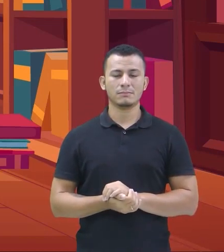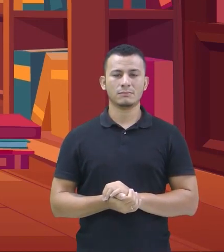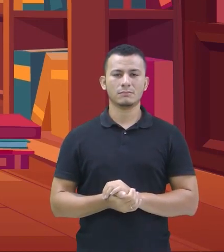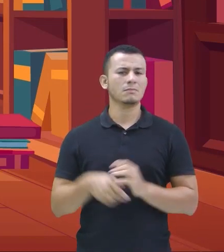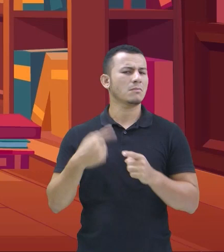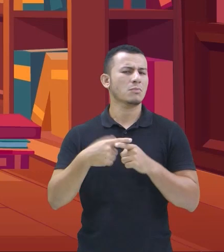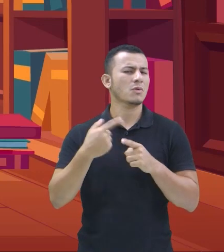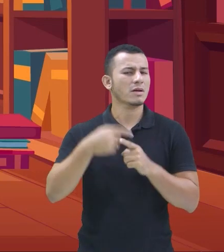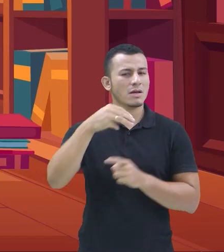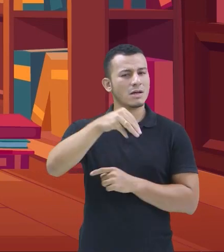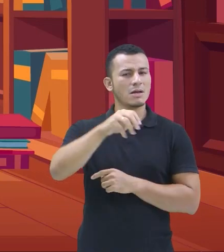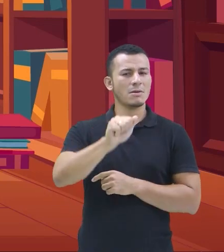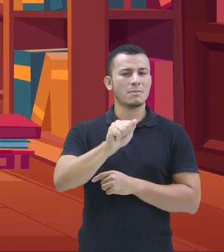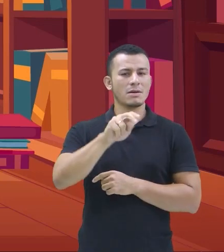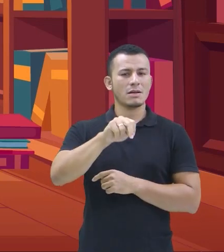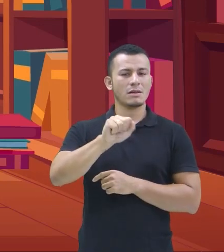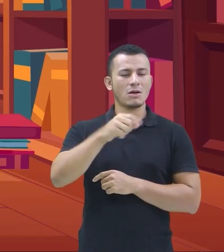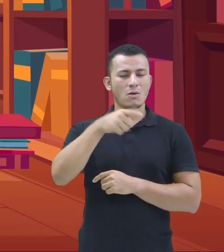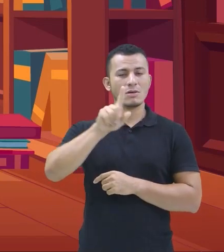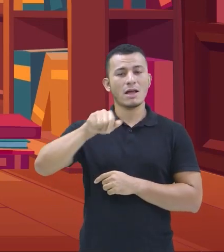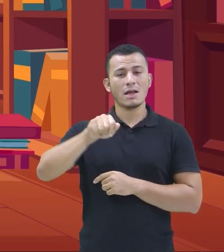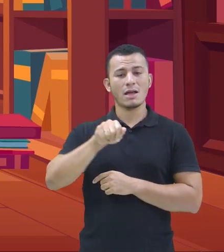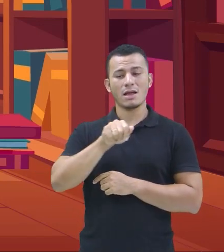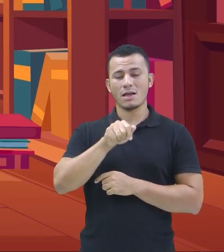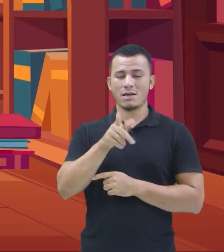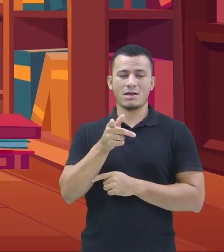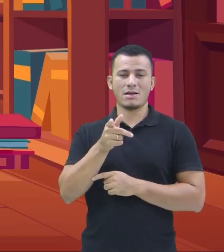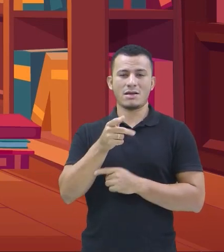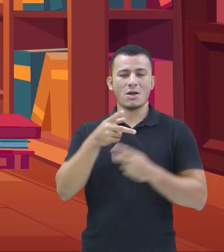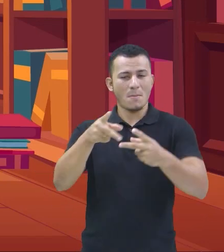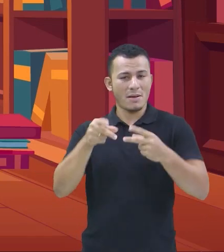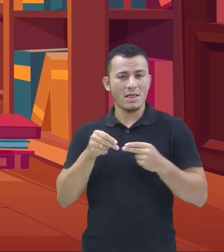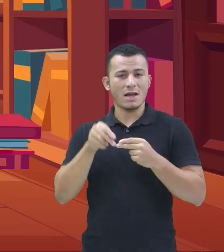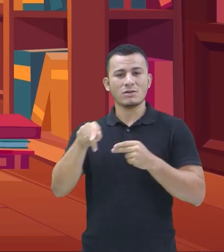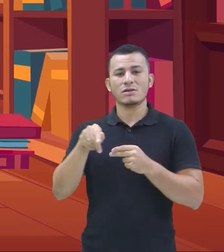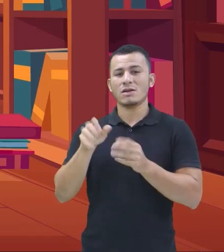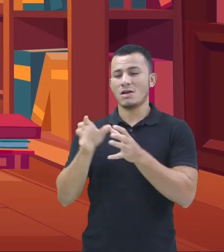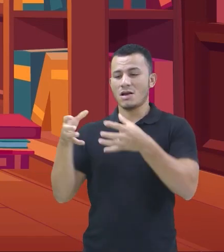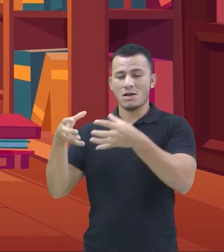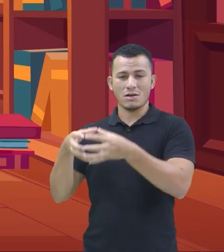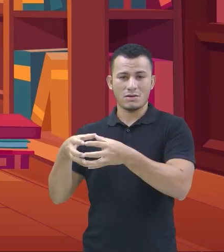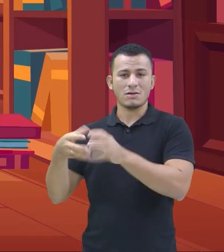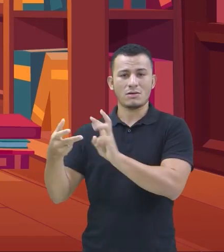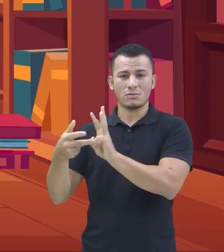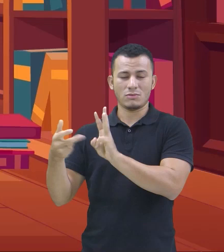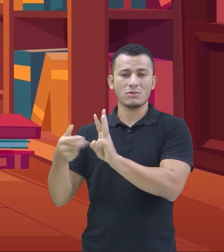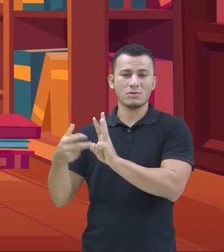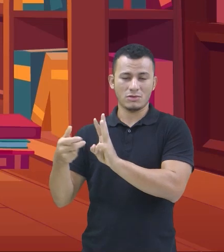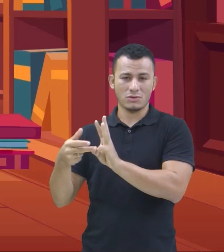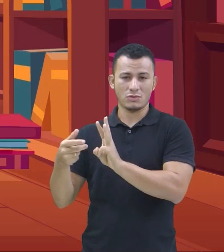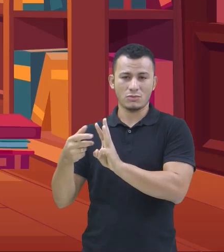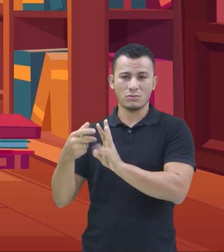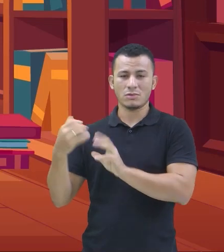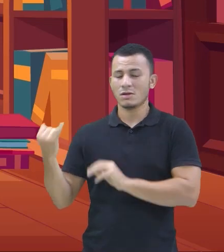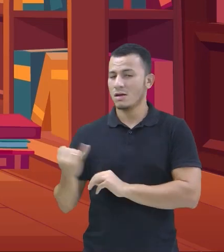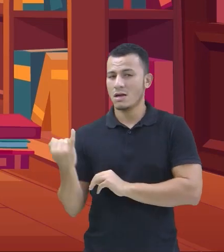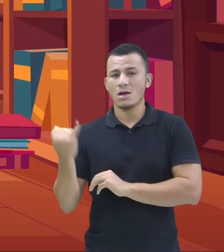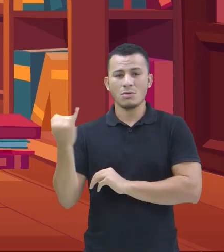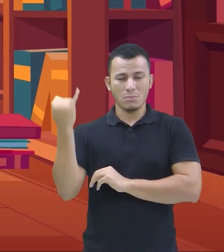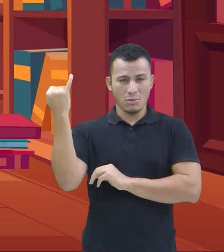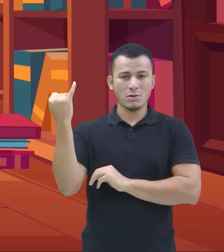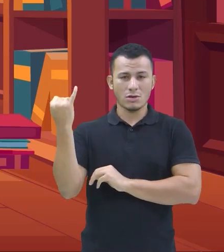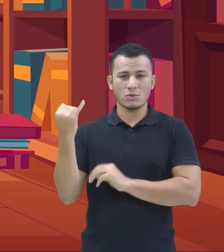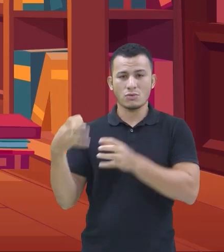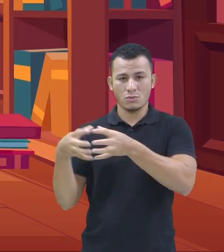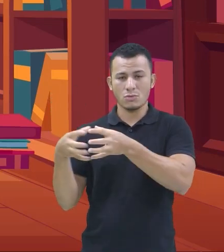em homenagem à nação indígena dos Manaus, Mãe dos Deuses, considerada o mais importante grupo